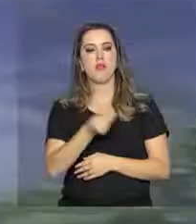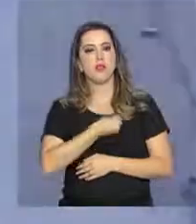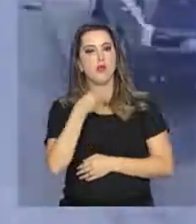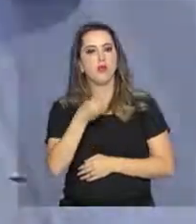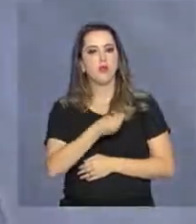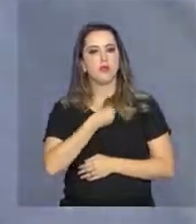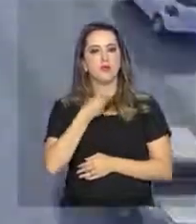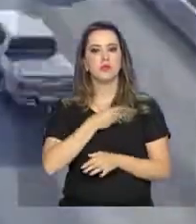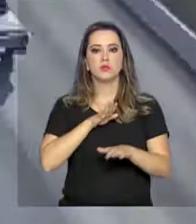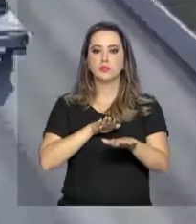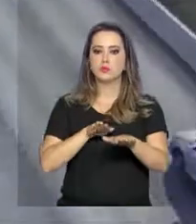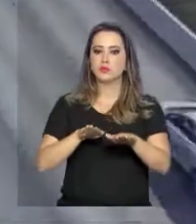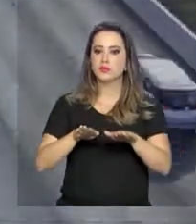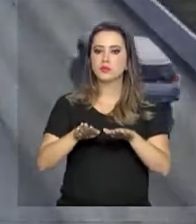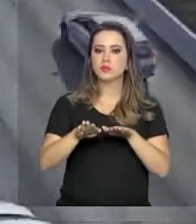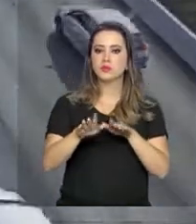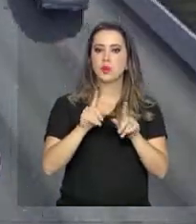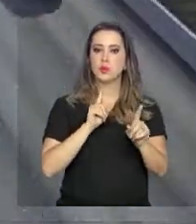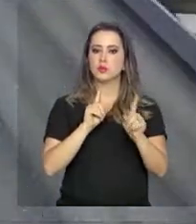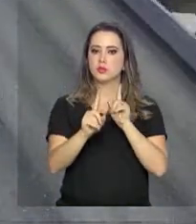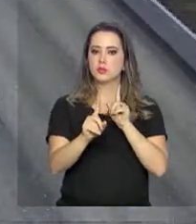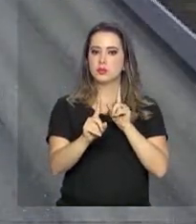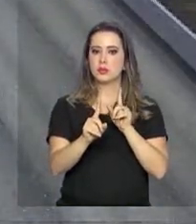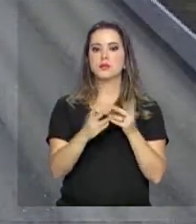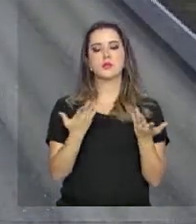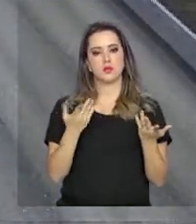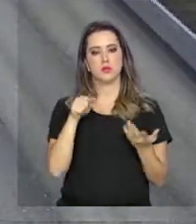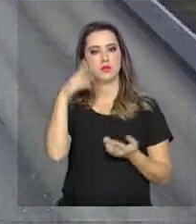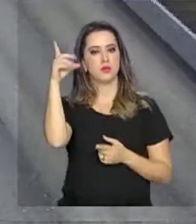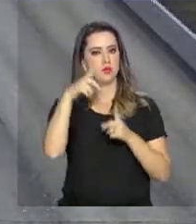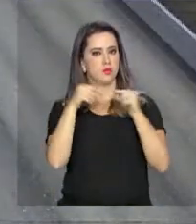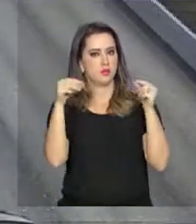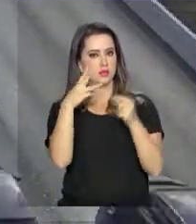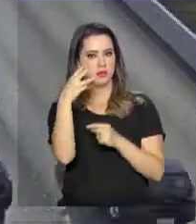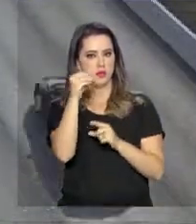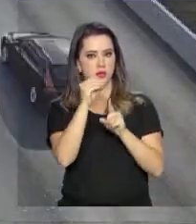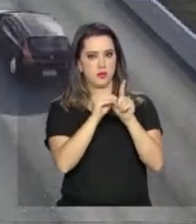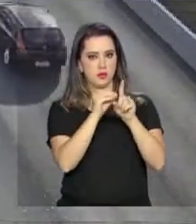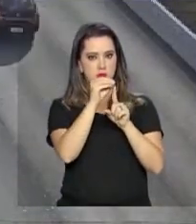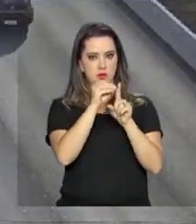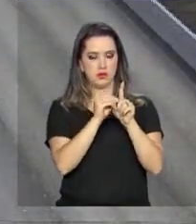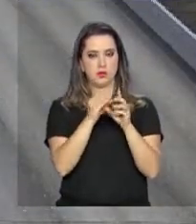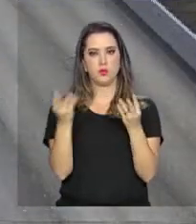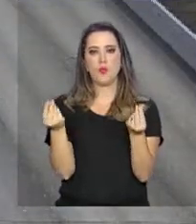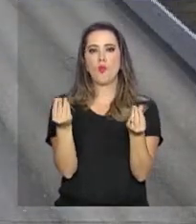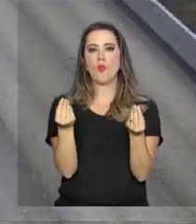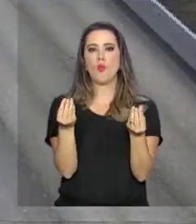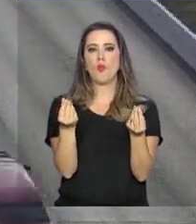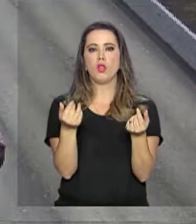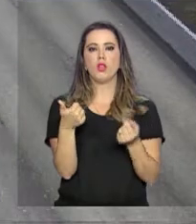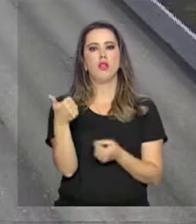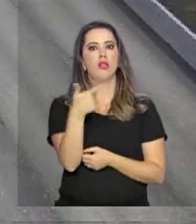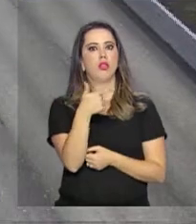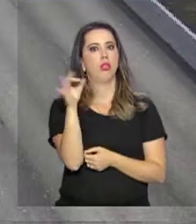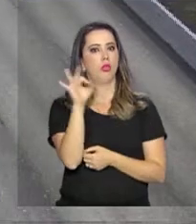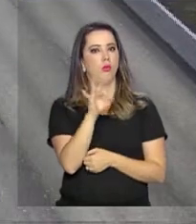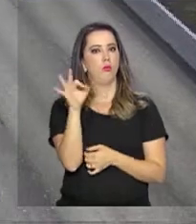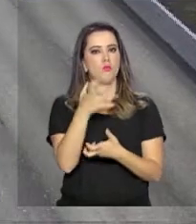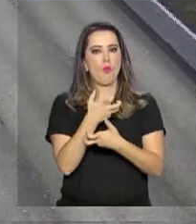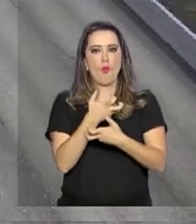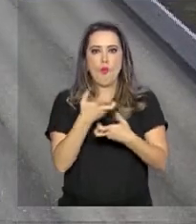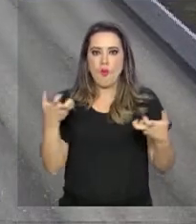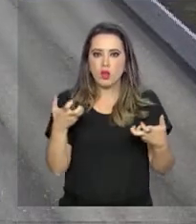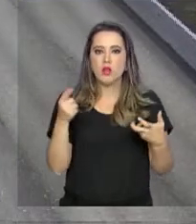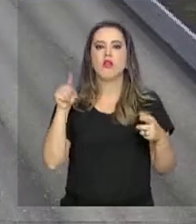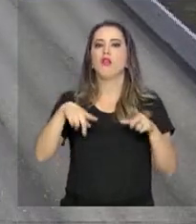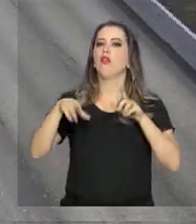vivo do trânsito de Brasília. Neste momento faz 30 graus e a umidade relativa do ar está em 12%. O Distrito Federal